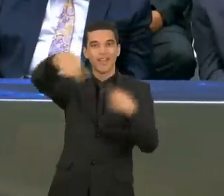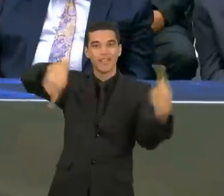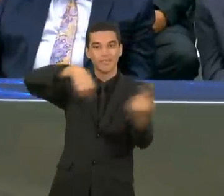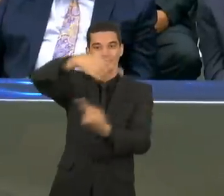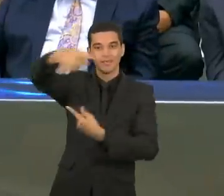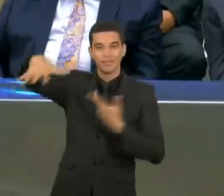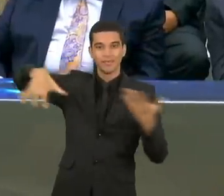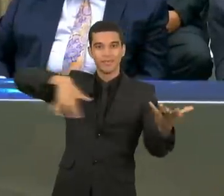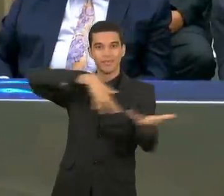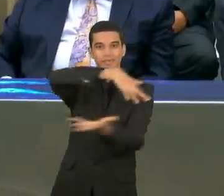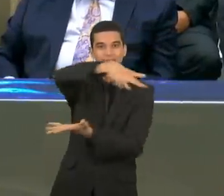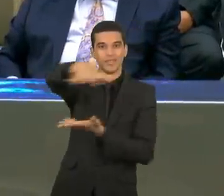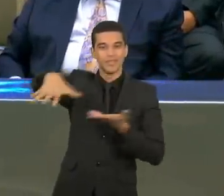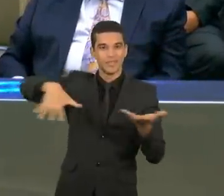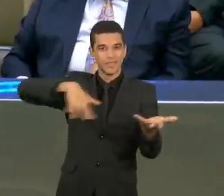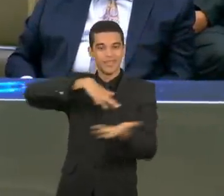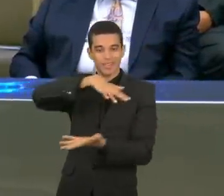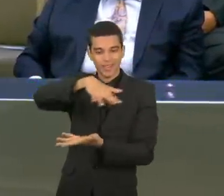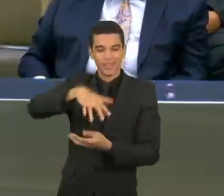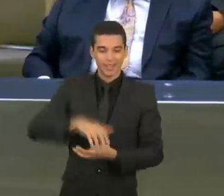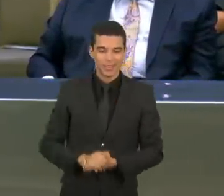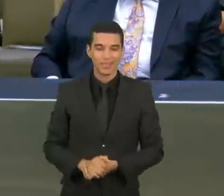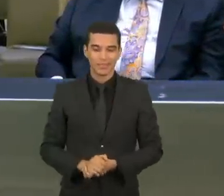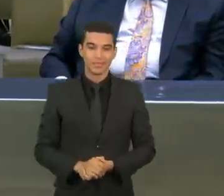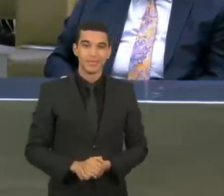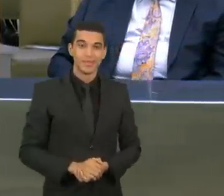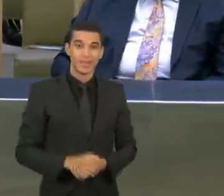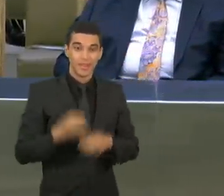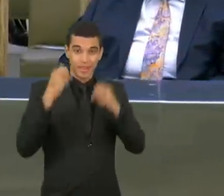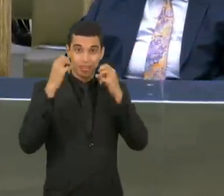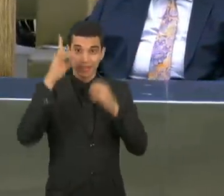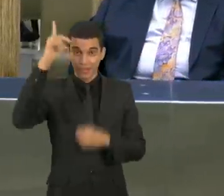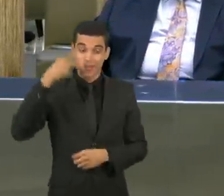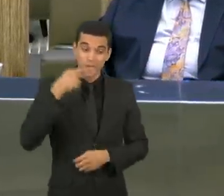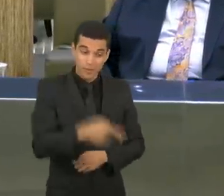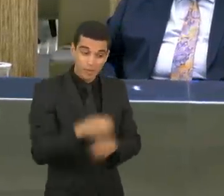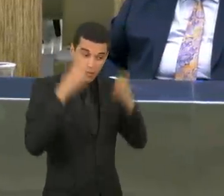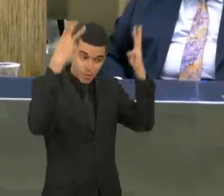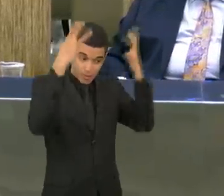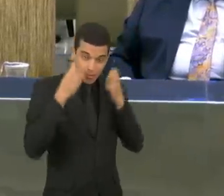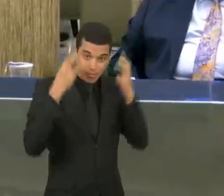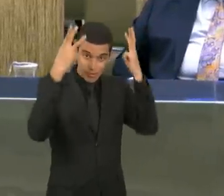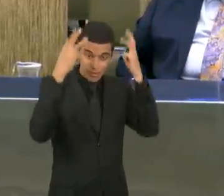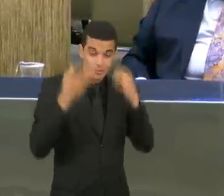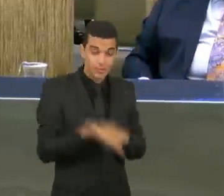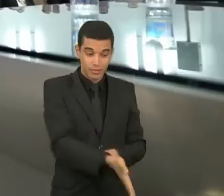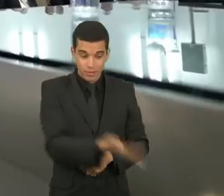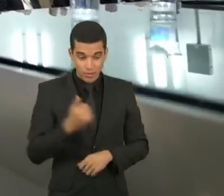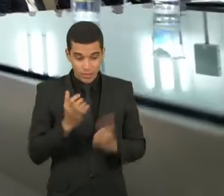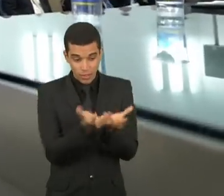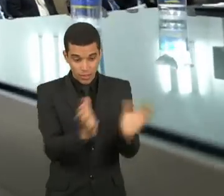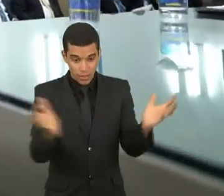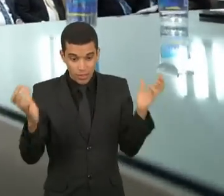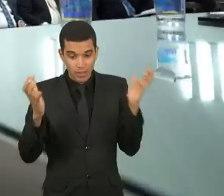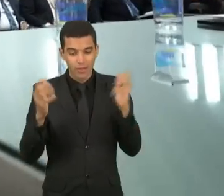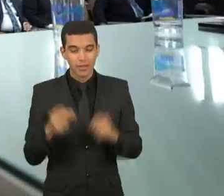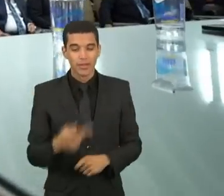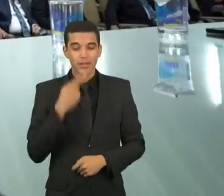Moisés. Entra. Lai, xorebecandarai. E Alá está dizendo assim, na